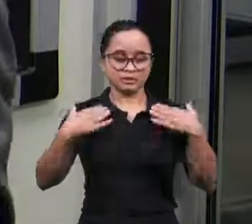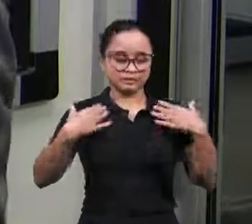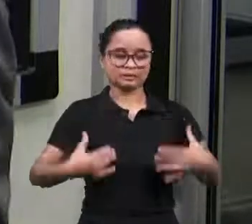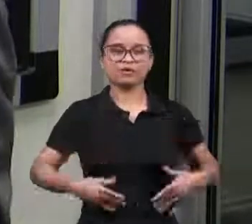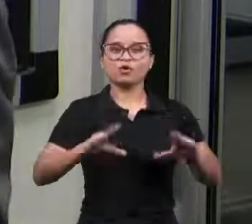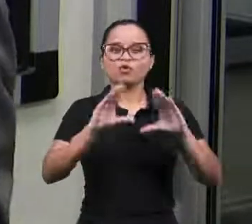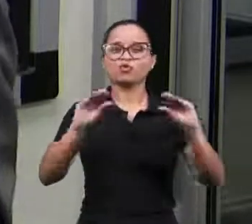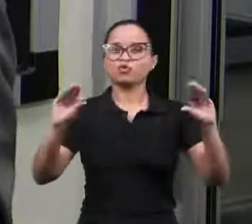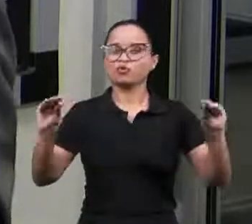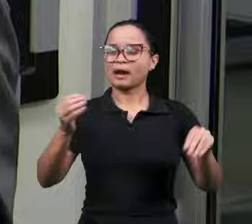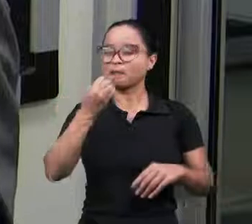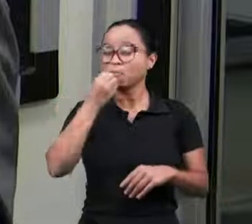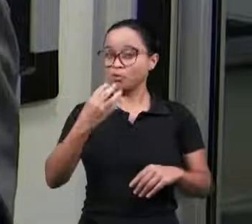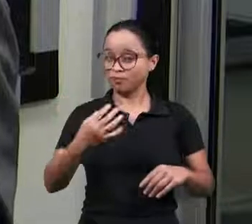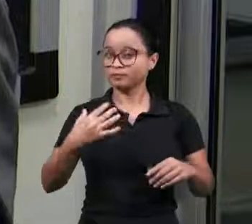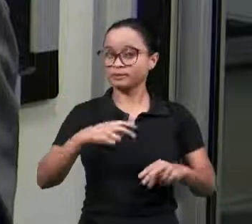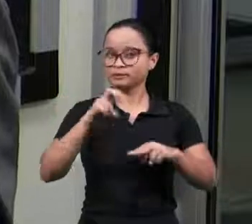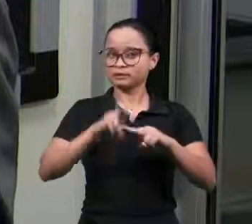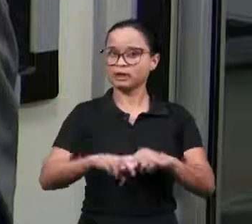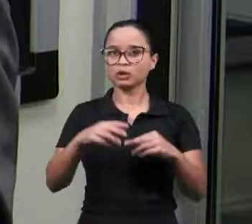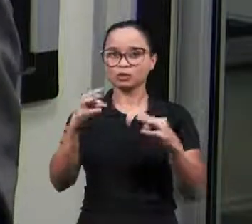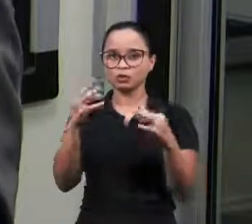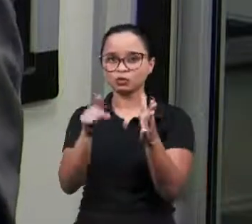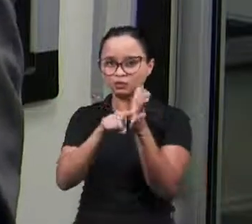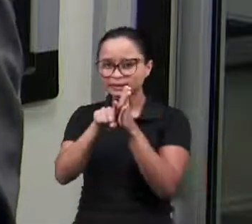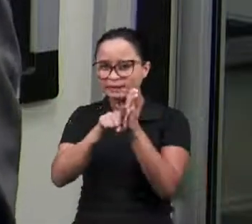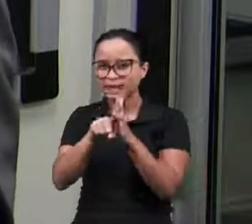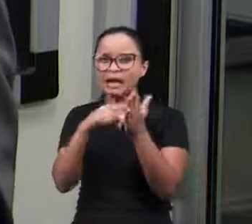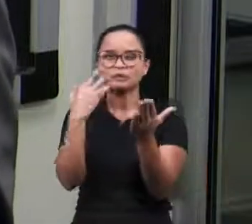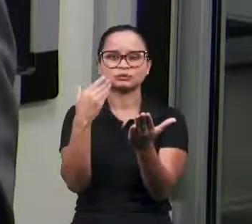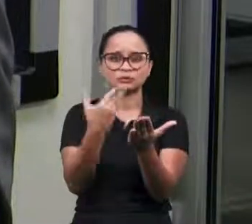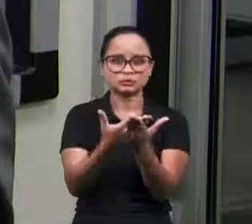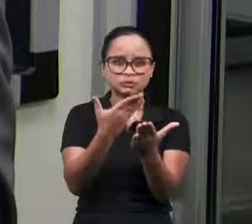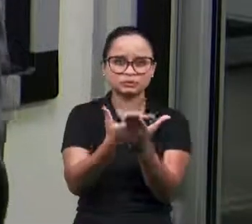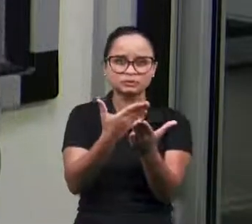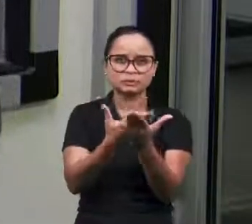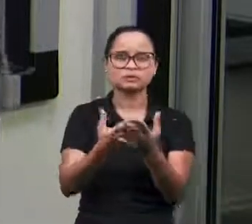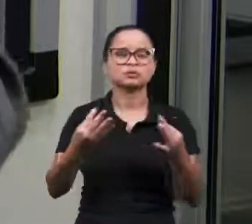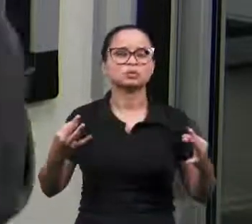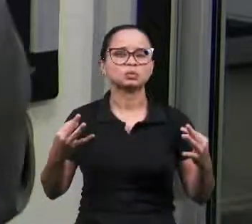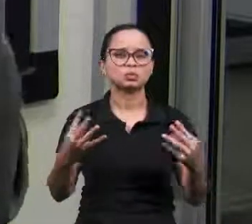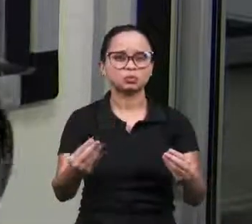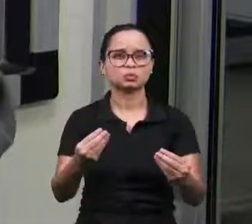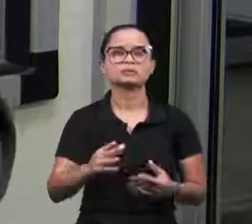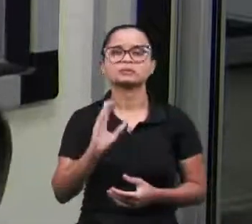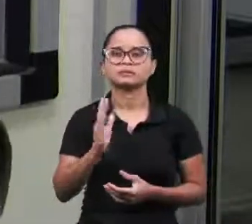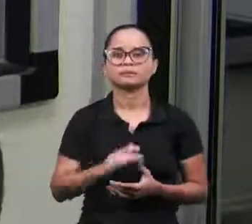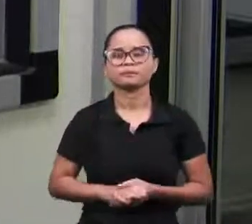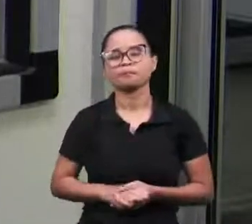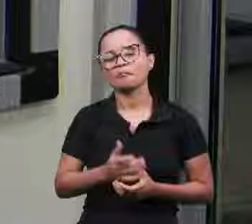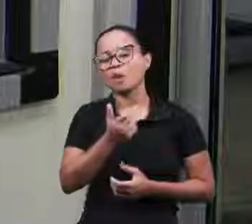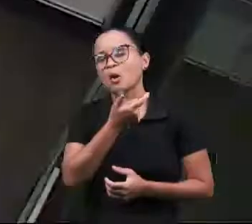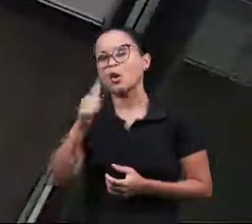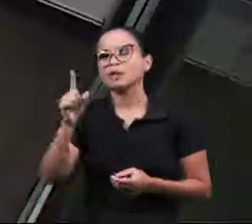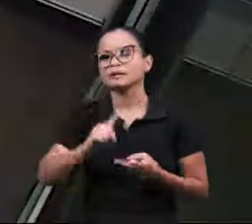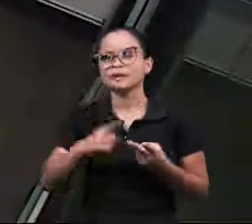tudo foi muito assim, muito bem estudado, né? Uma outra coisa interessante, só para dar uma ideia,